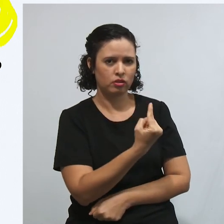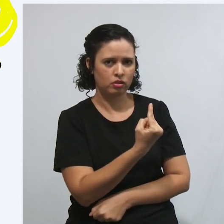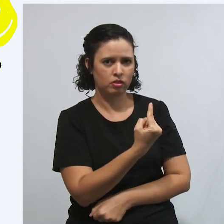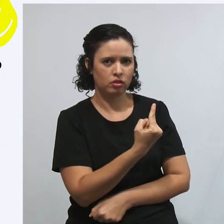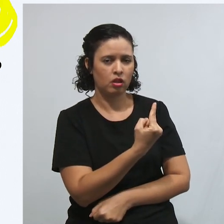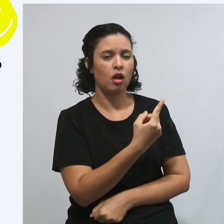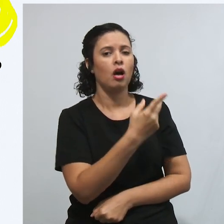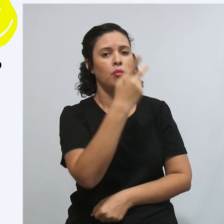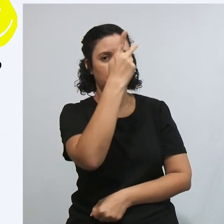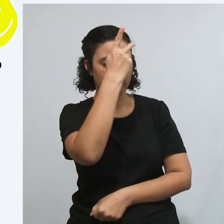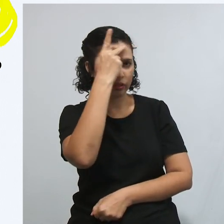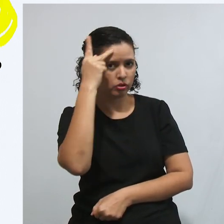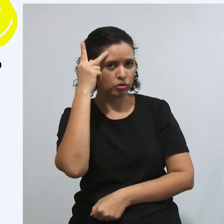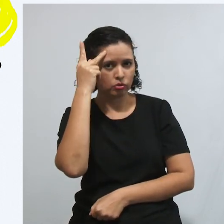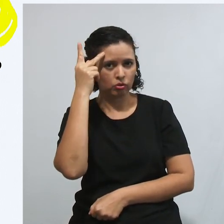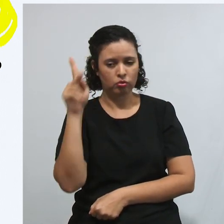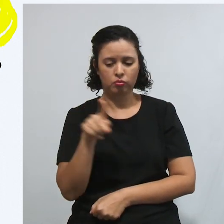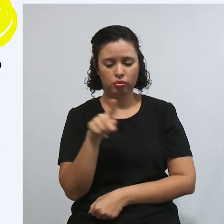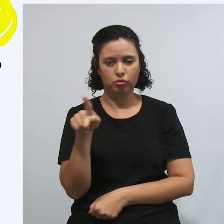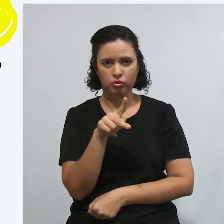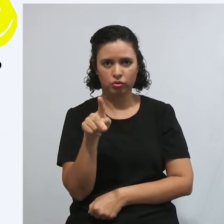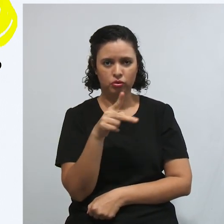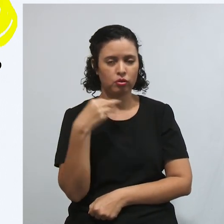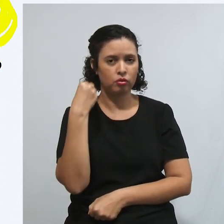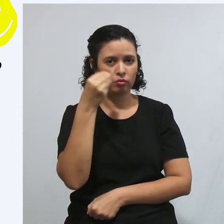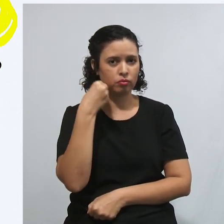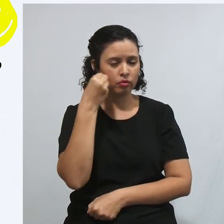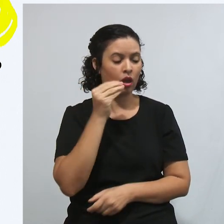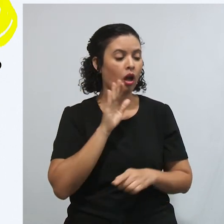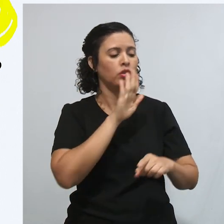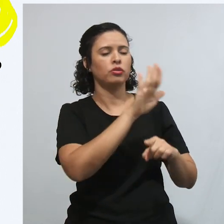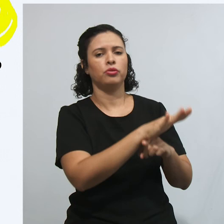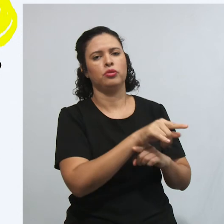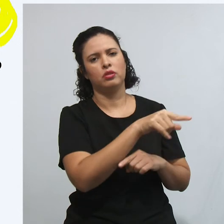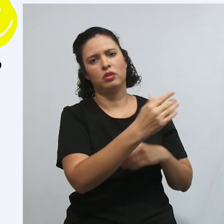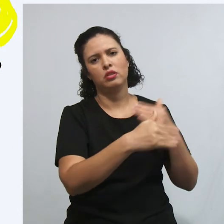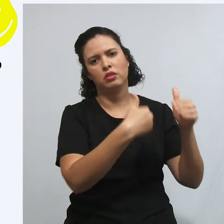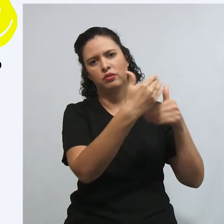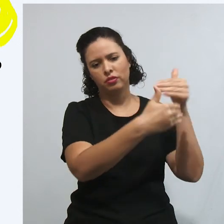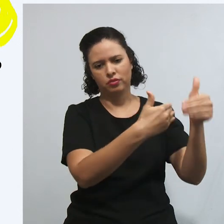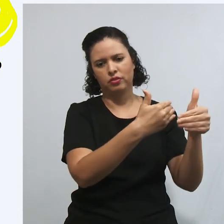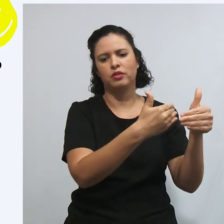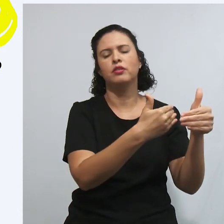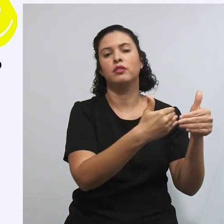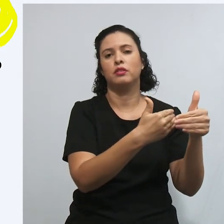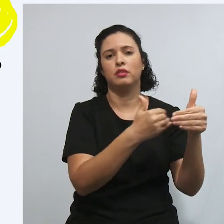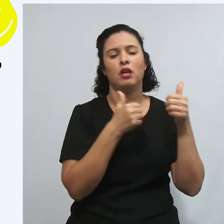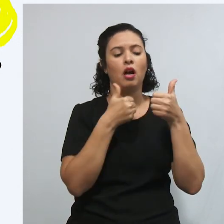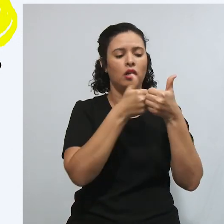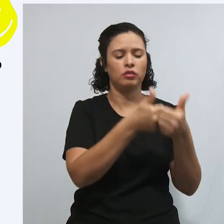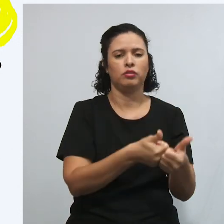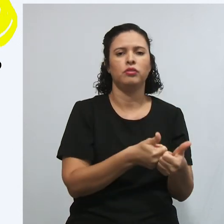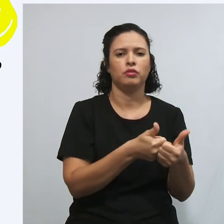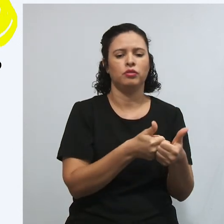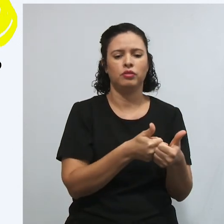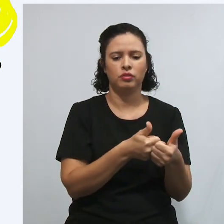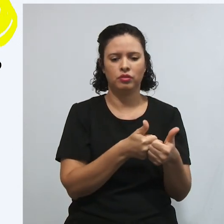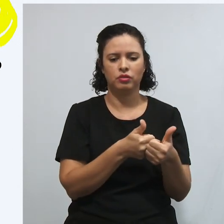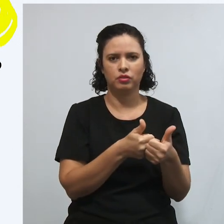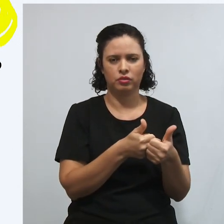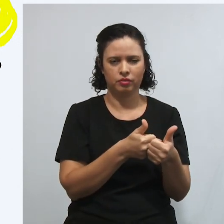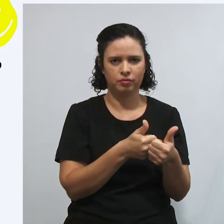sujeito mais experiente, em breve ele conseguirá. É essa zona de desenvolvimento proximal que potencializa